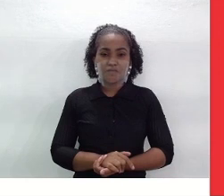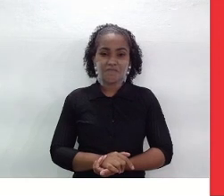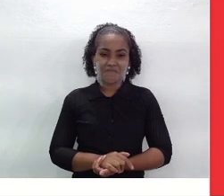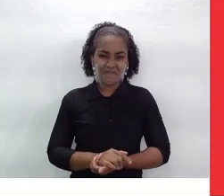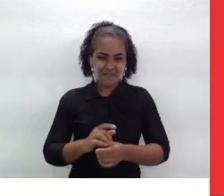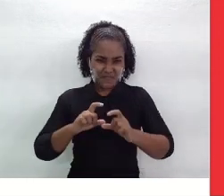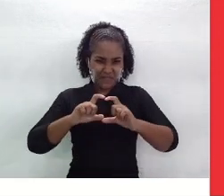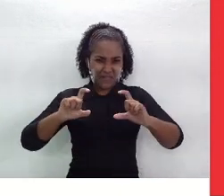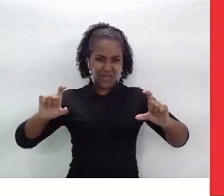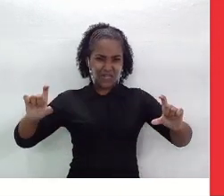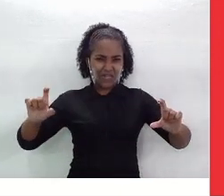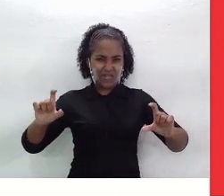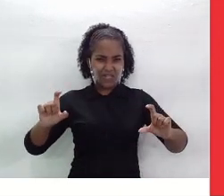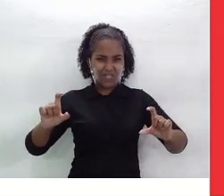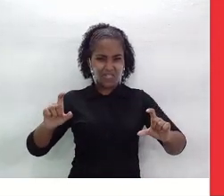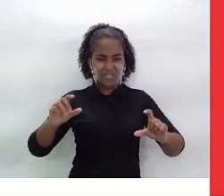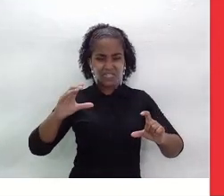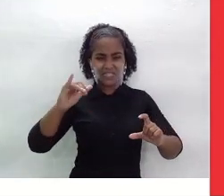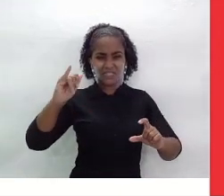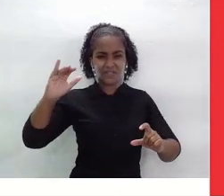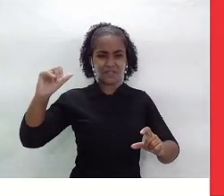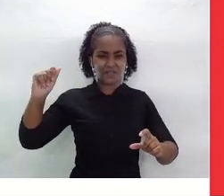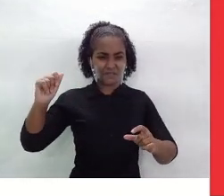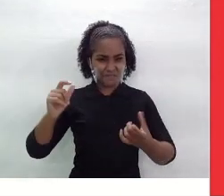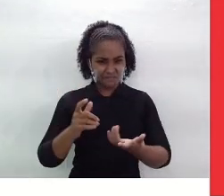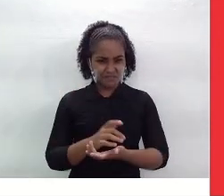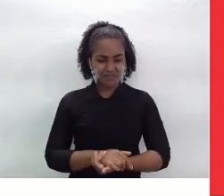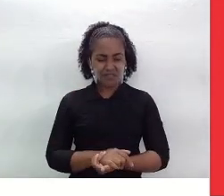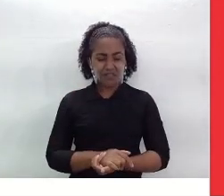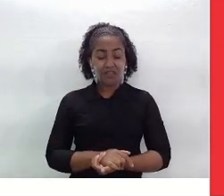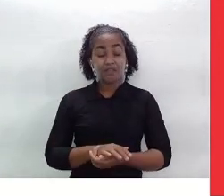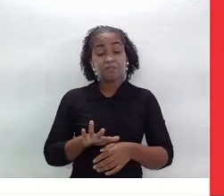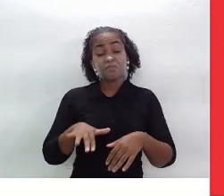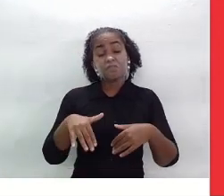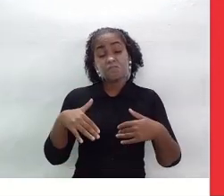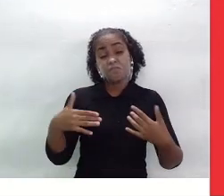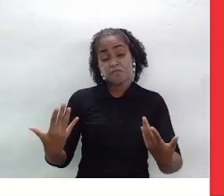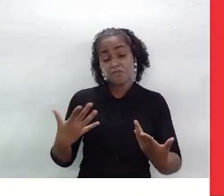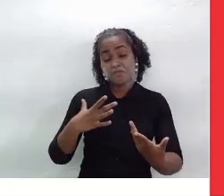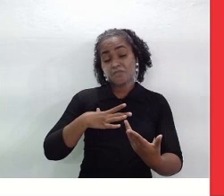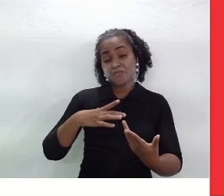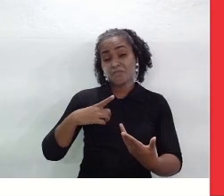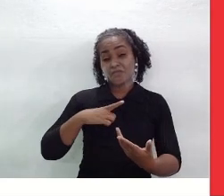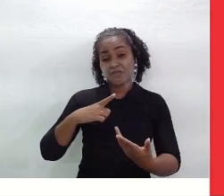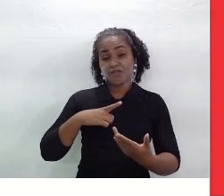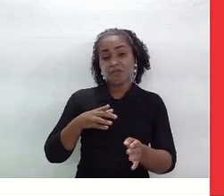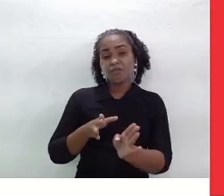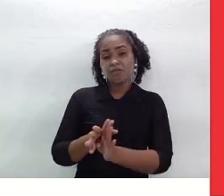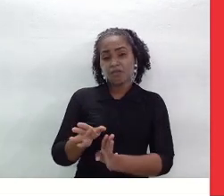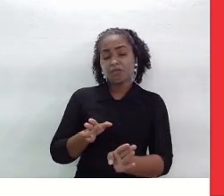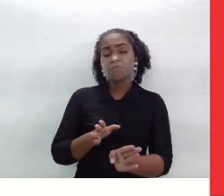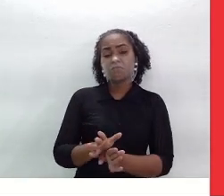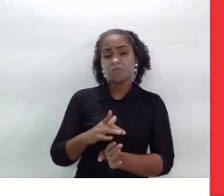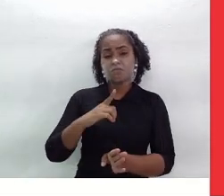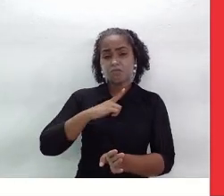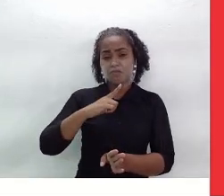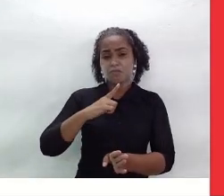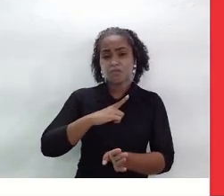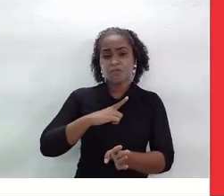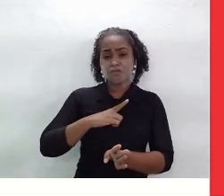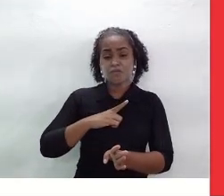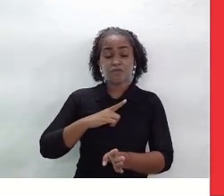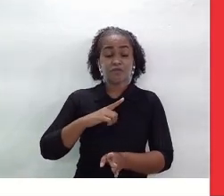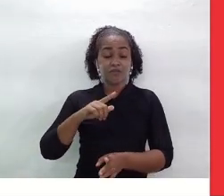nome tão bonito, né? Sierra de la Ventana. Então, com a mesma orientação, na Argentina,